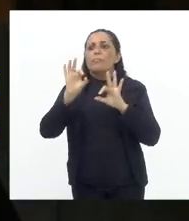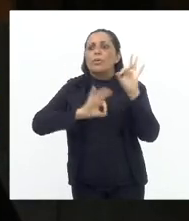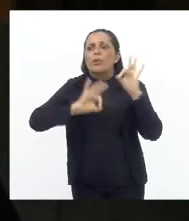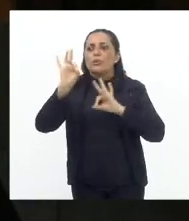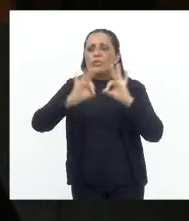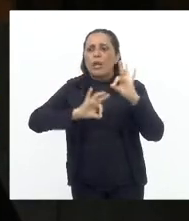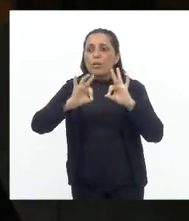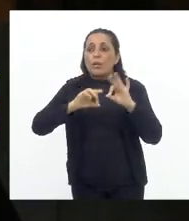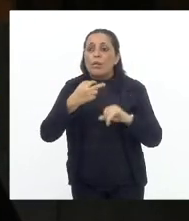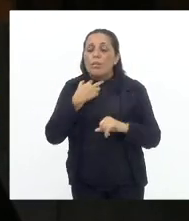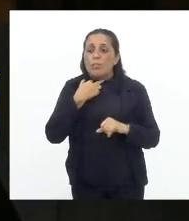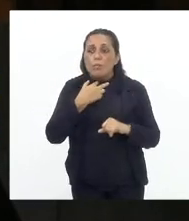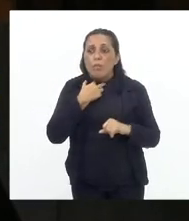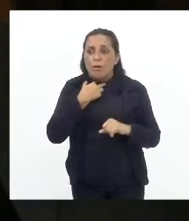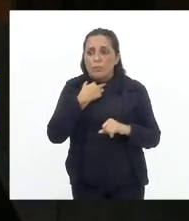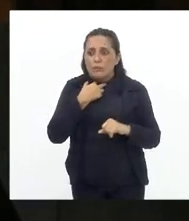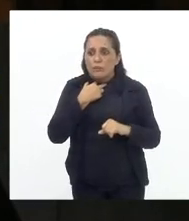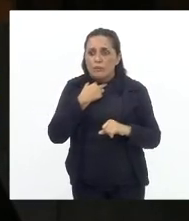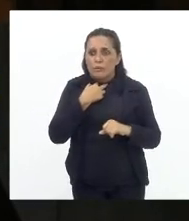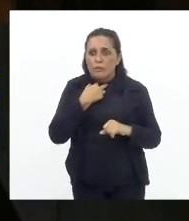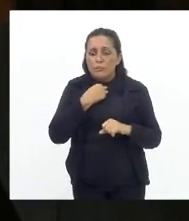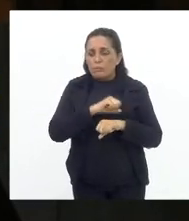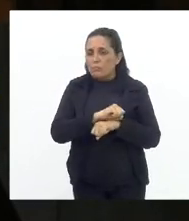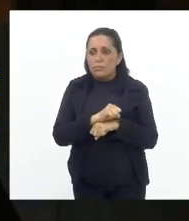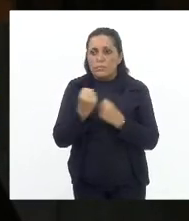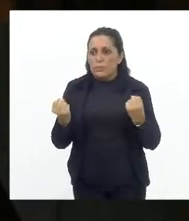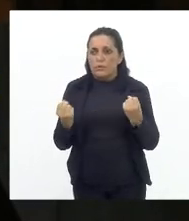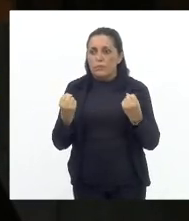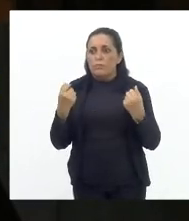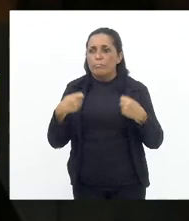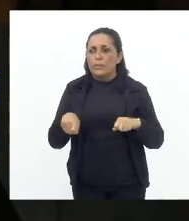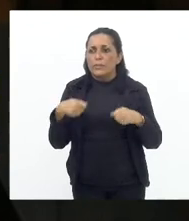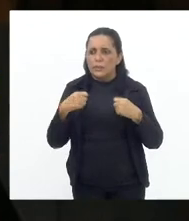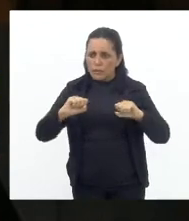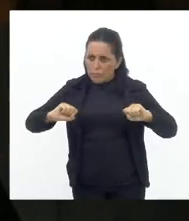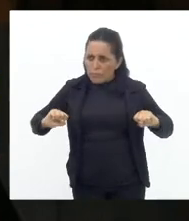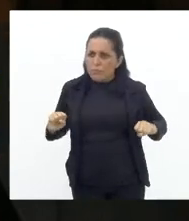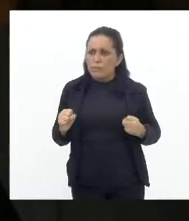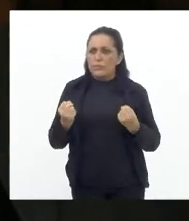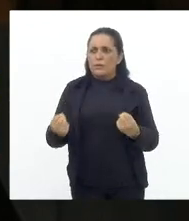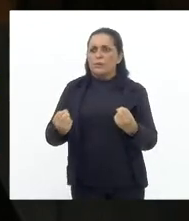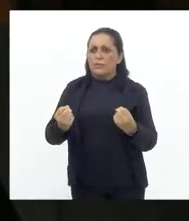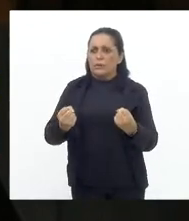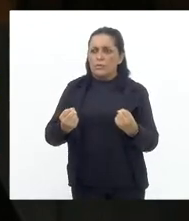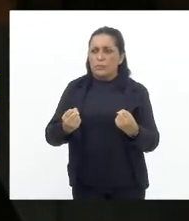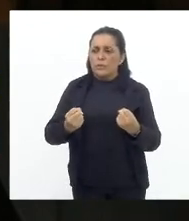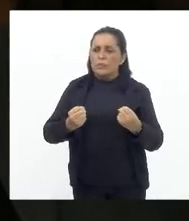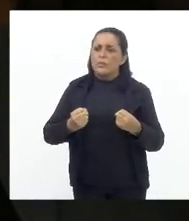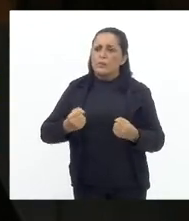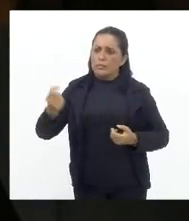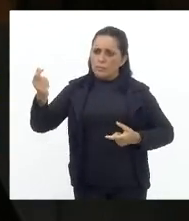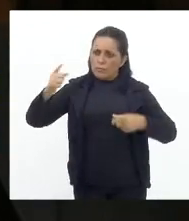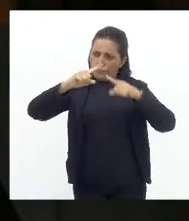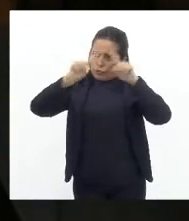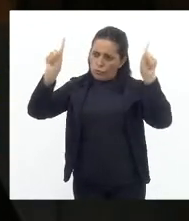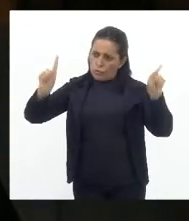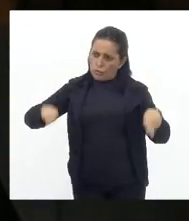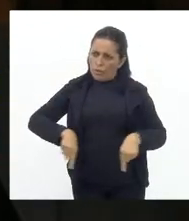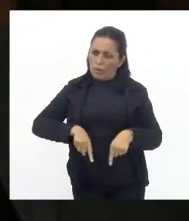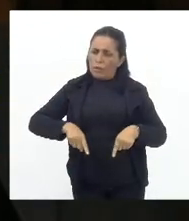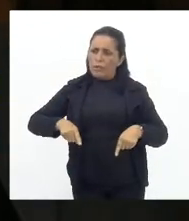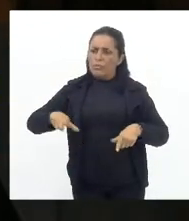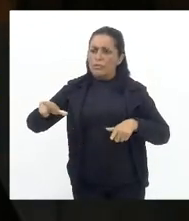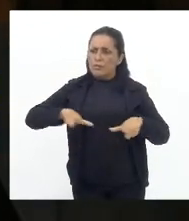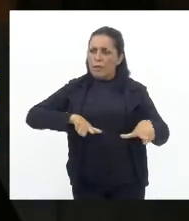isso não será possível sem seus órgãos fortalecidos sem seus servidores valorizados sem suas